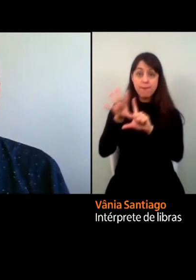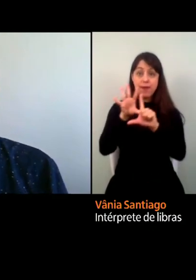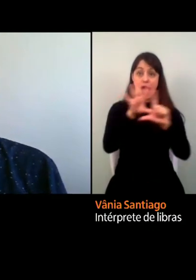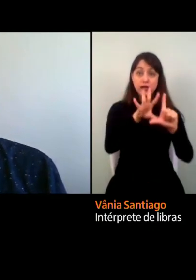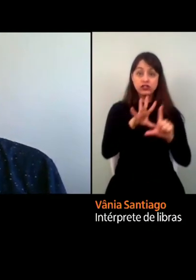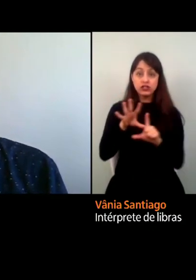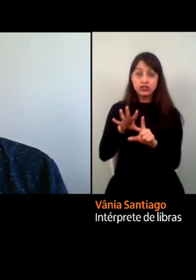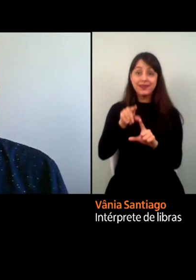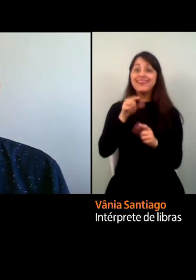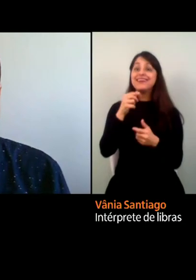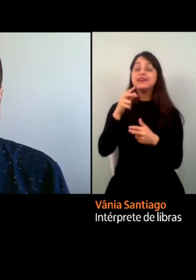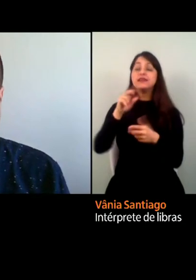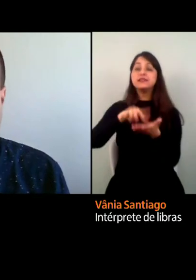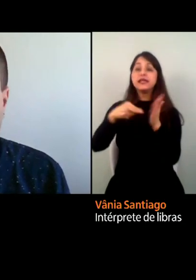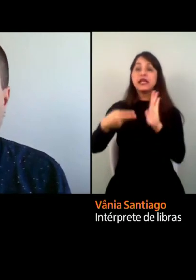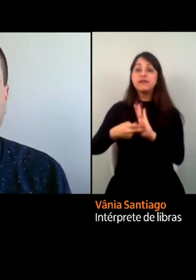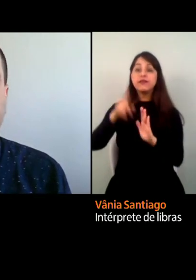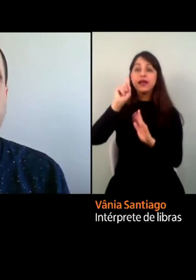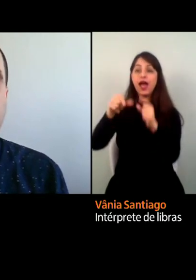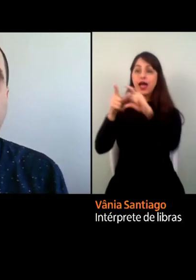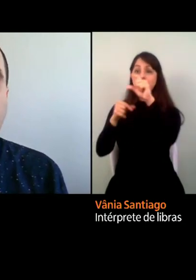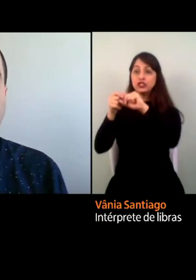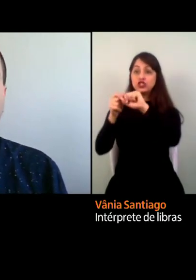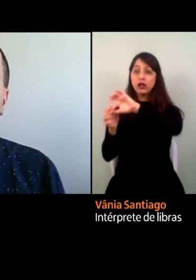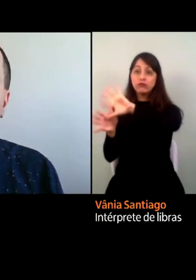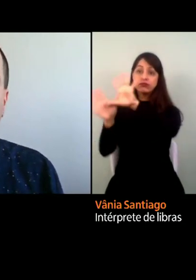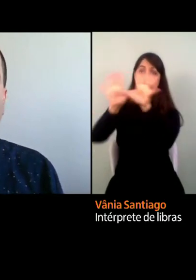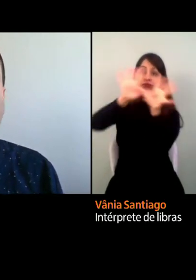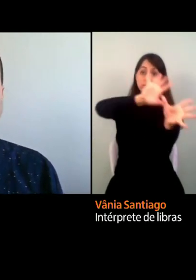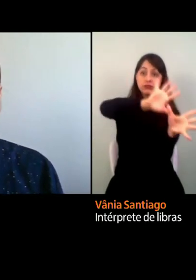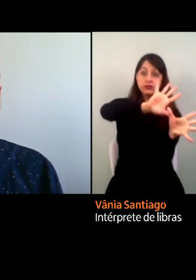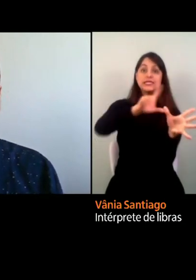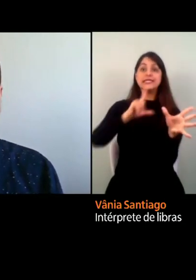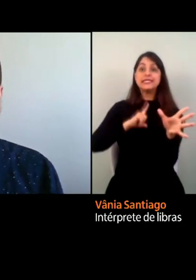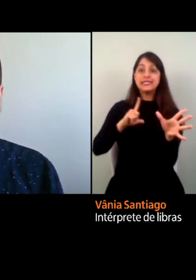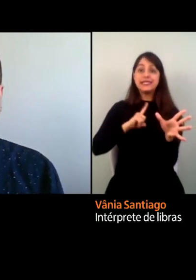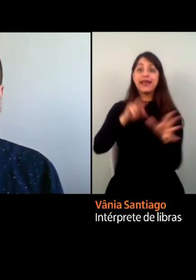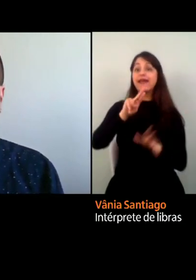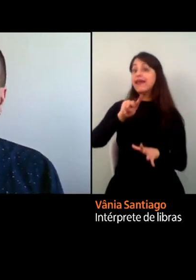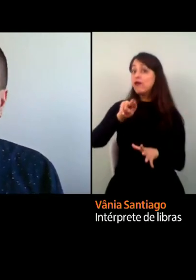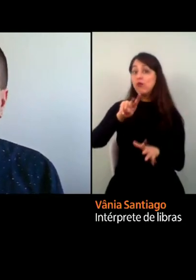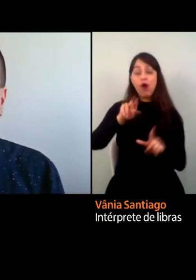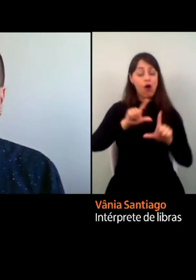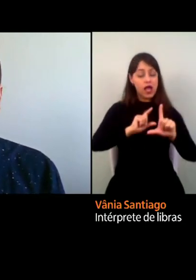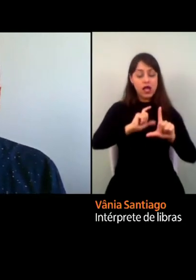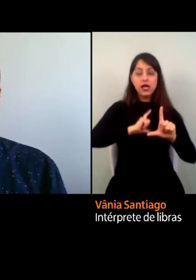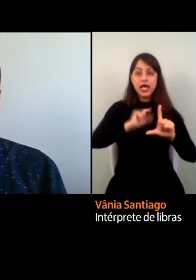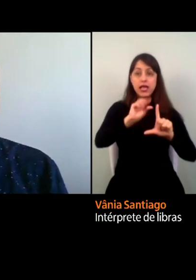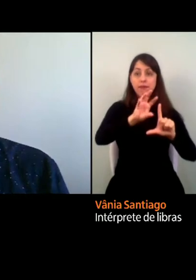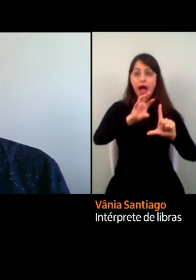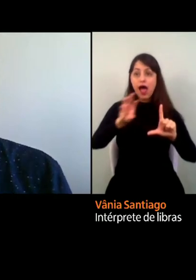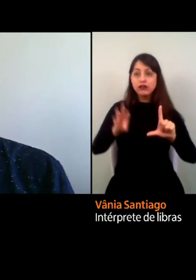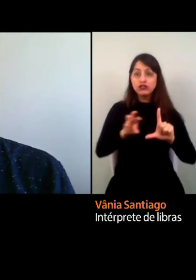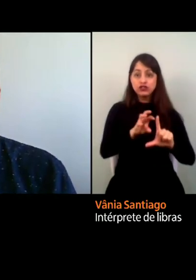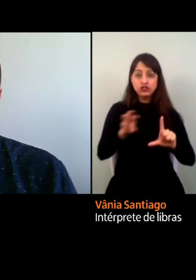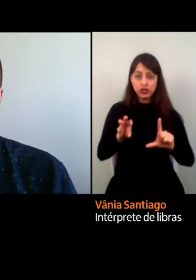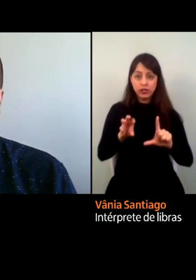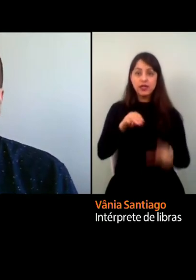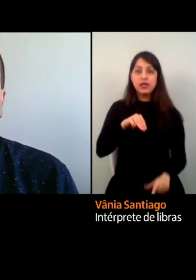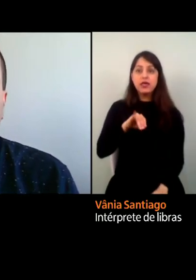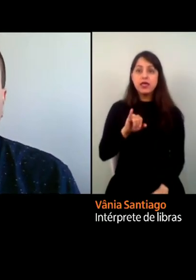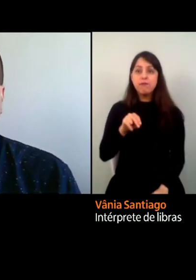constelações, no dizer de Werner Hofmann. Com seu Atlas de Imagem Mnemosyne,